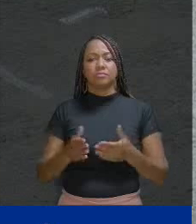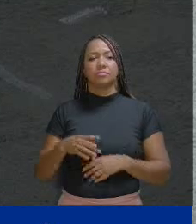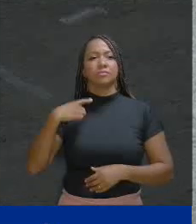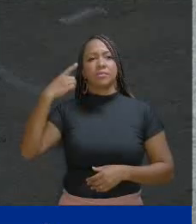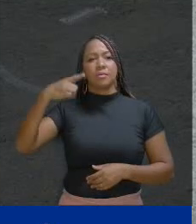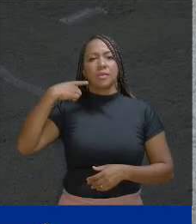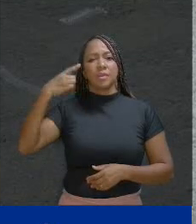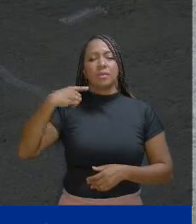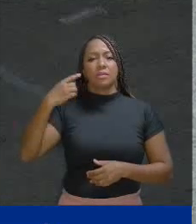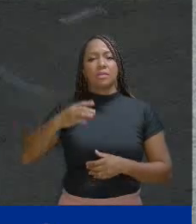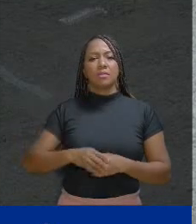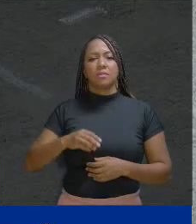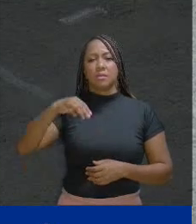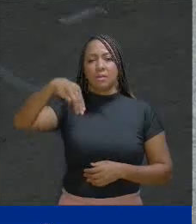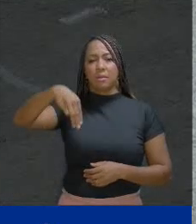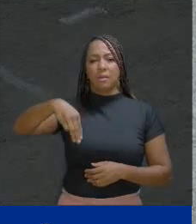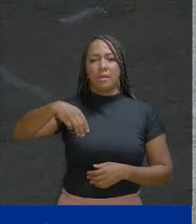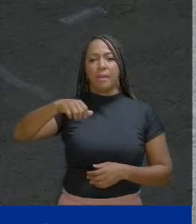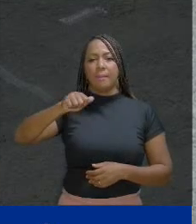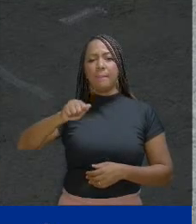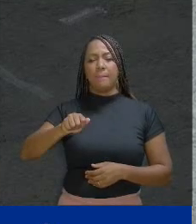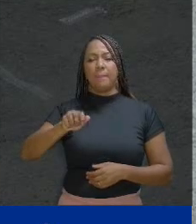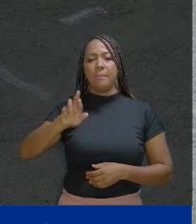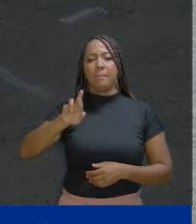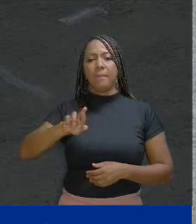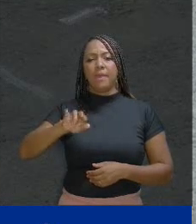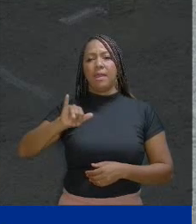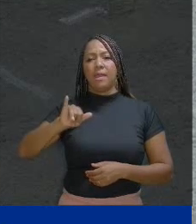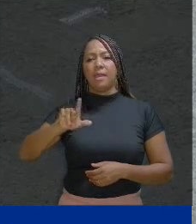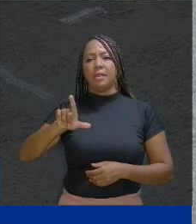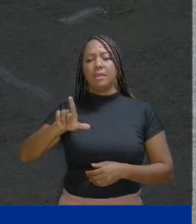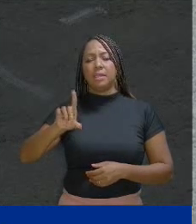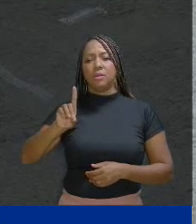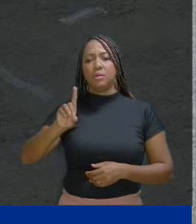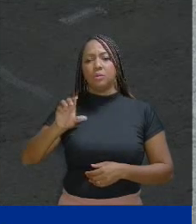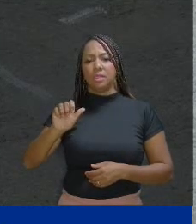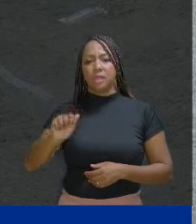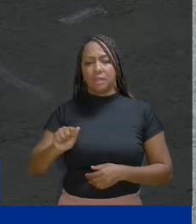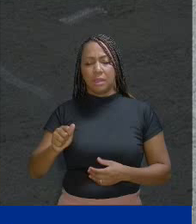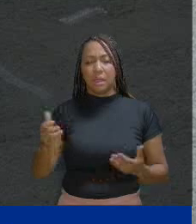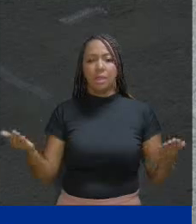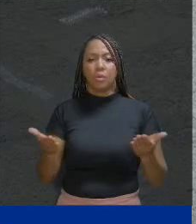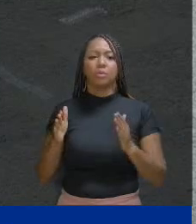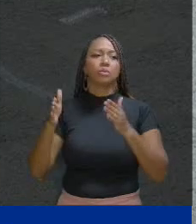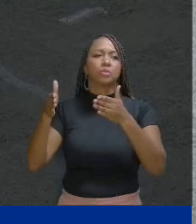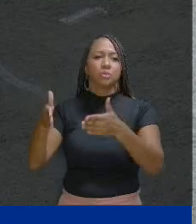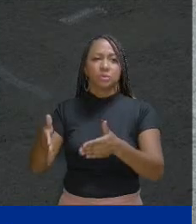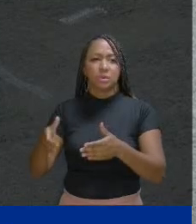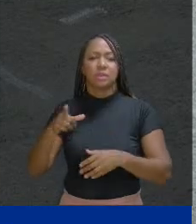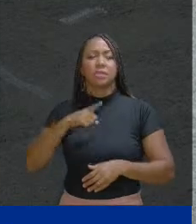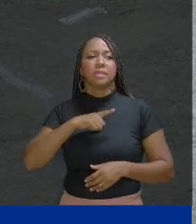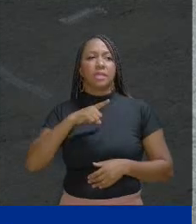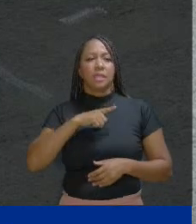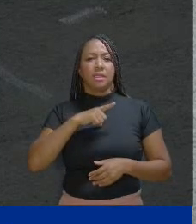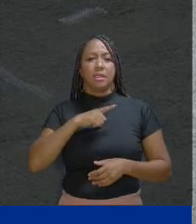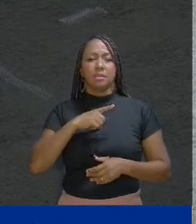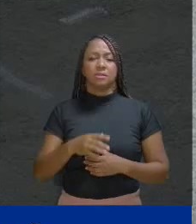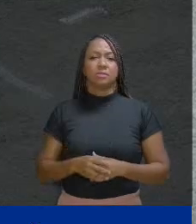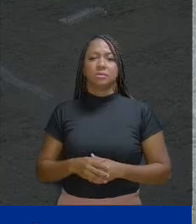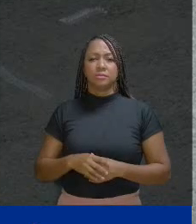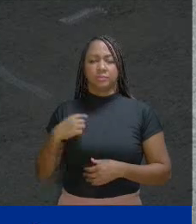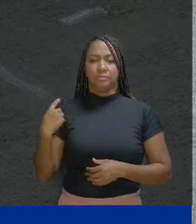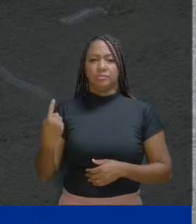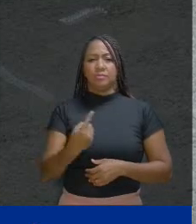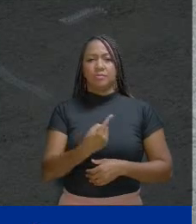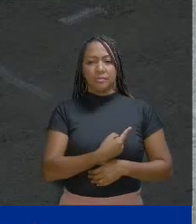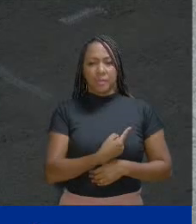advogada Marilda Silveira, lembrando que nesse caso específico, ao registro, como